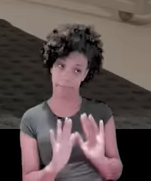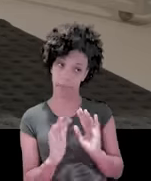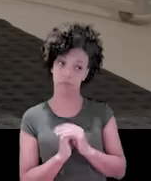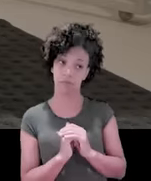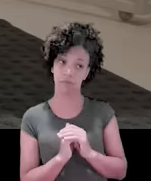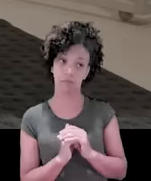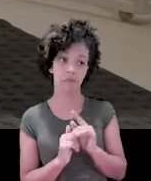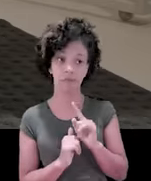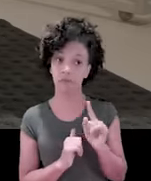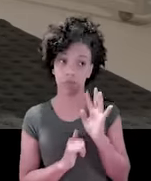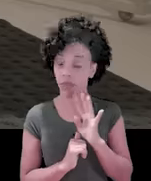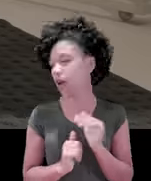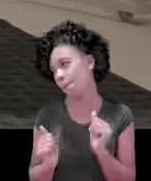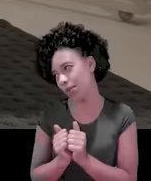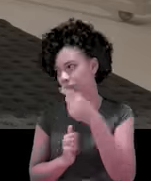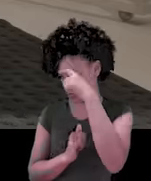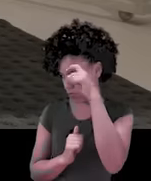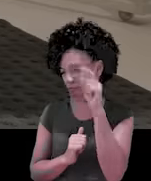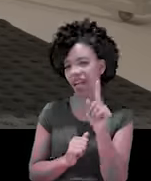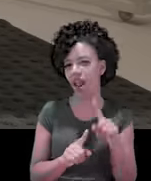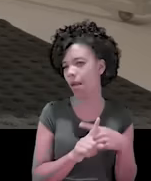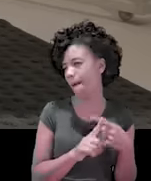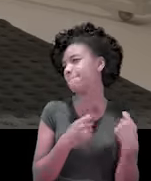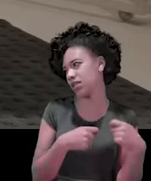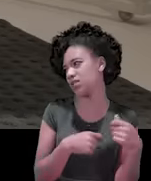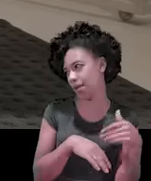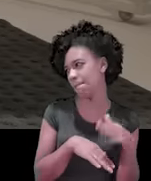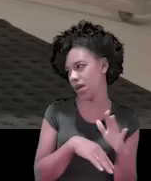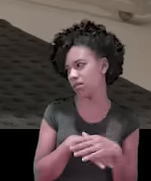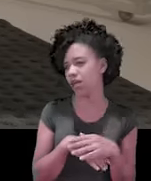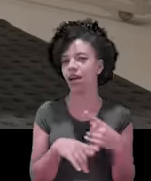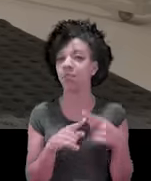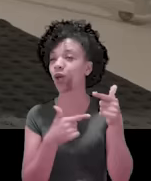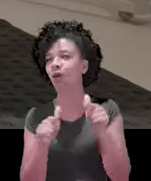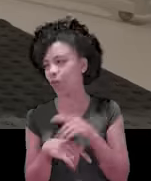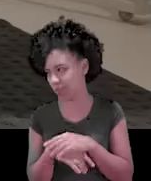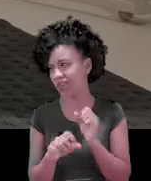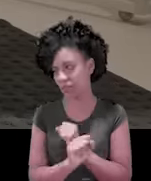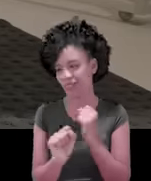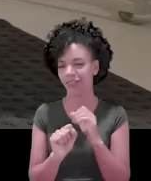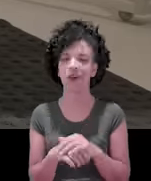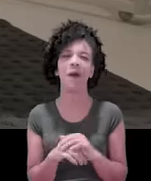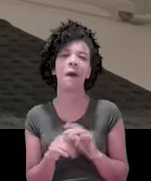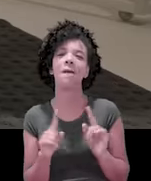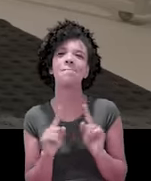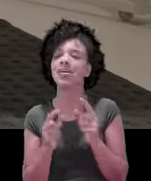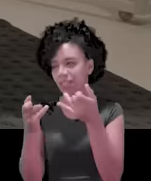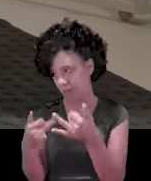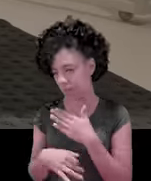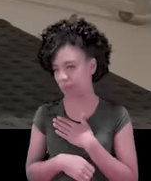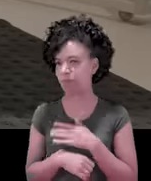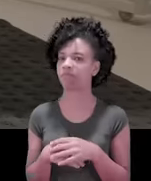assim você não é legal tá perto do Maurício mas o Maurício que precisasse rica para porque você vai ver e me fala um negócio